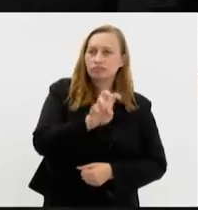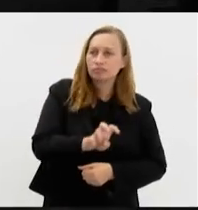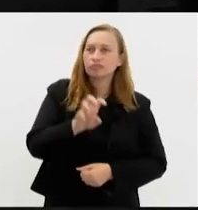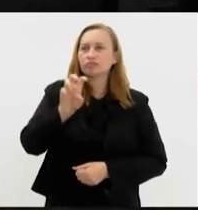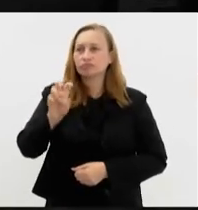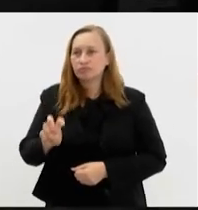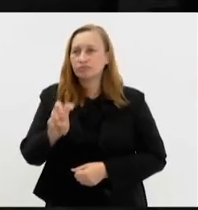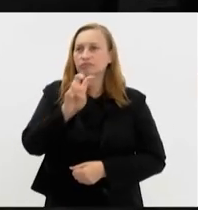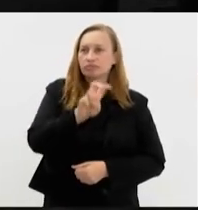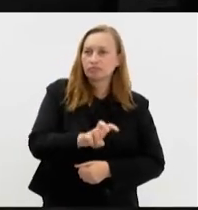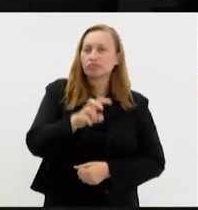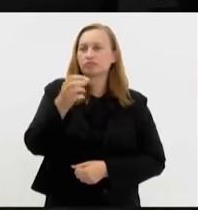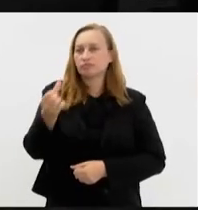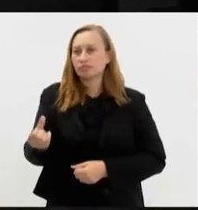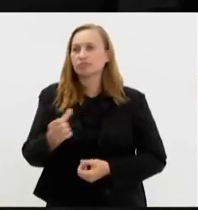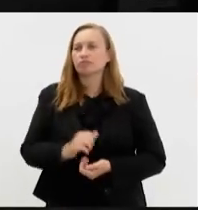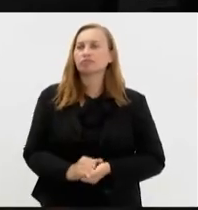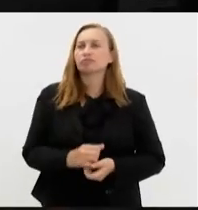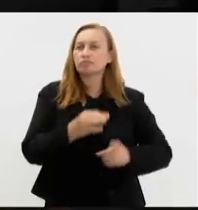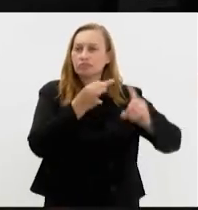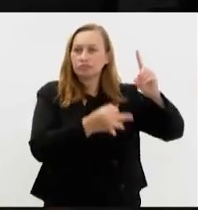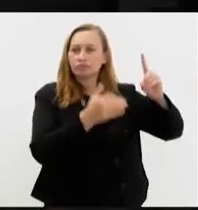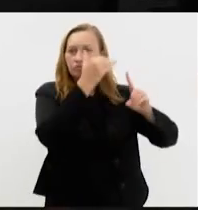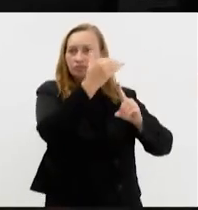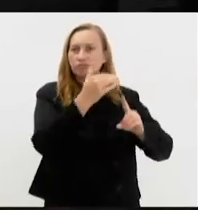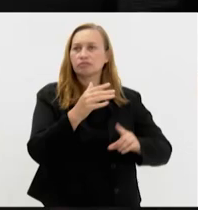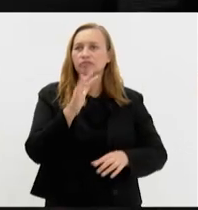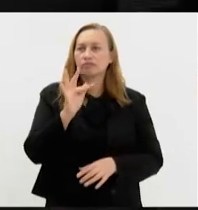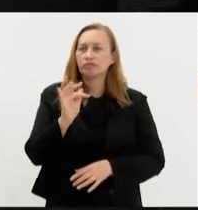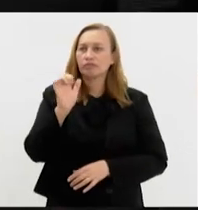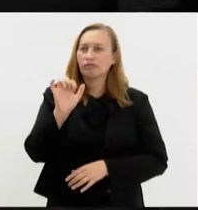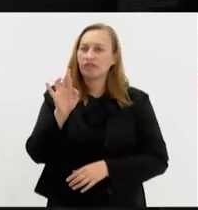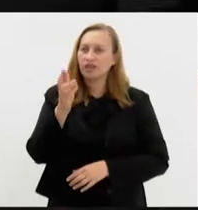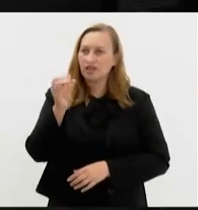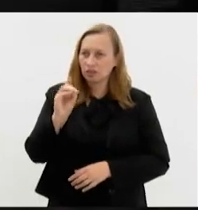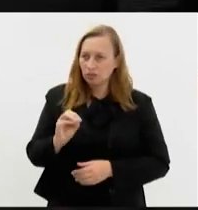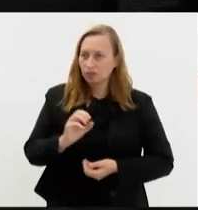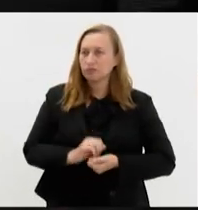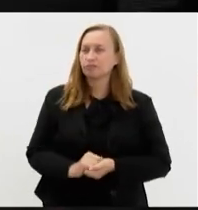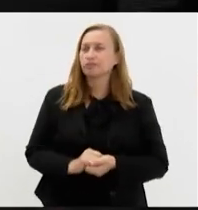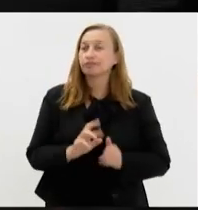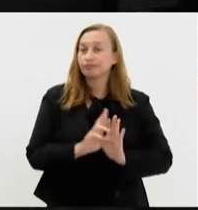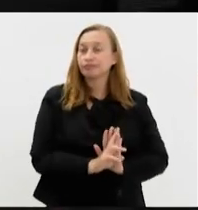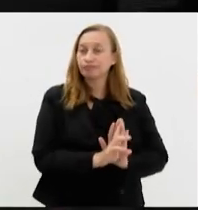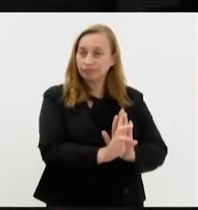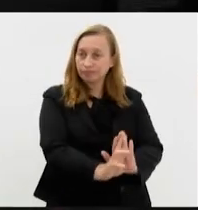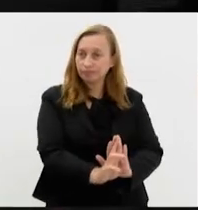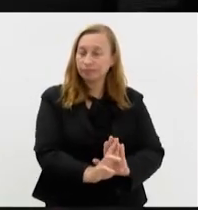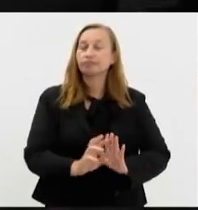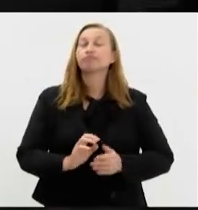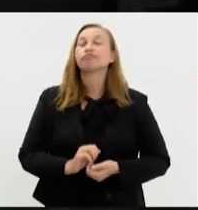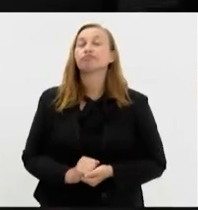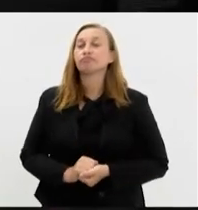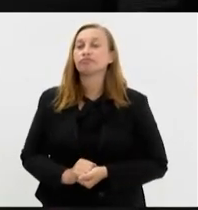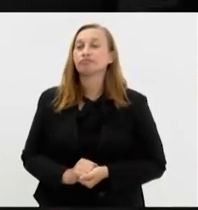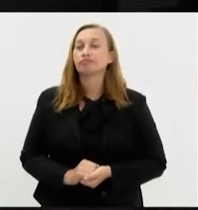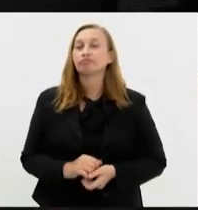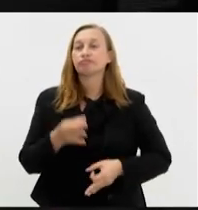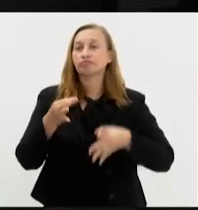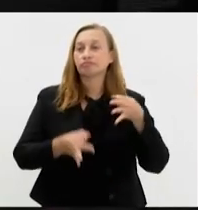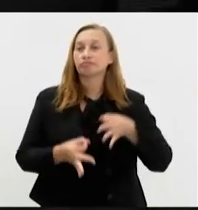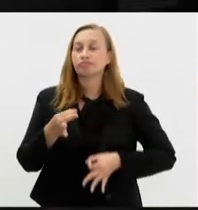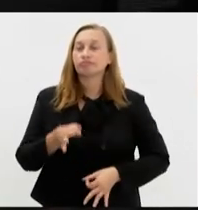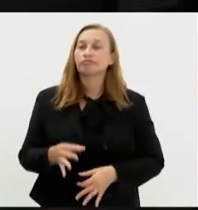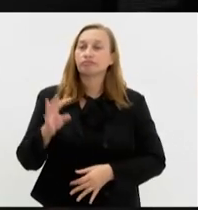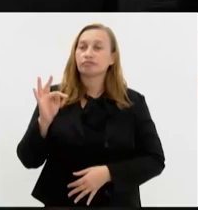56 Desembargador Fernando nosso ilustre representante presentante jurista no